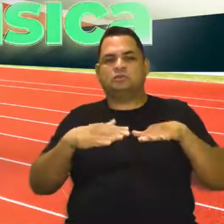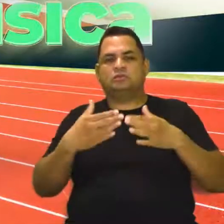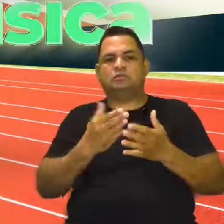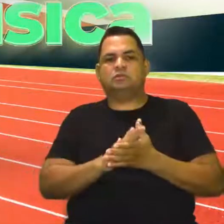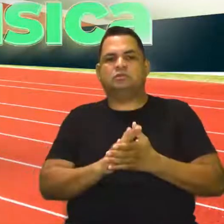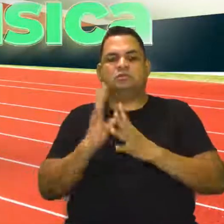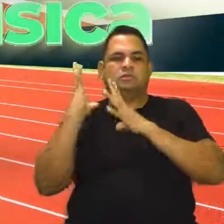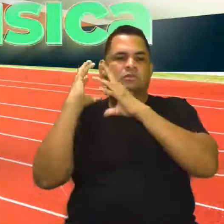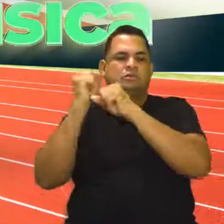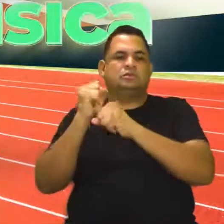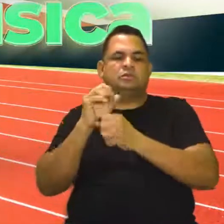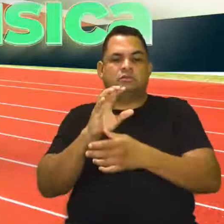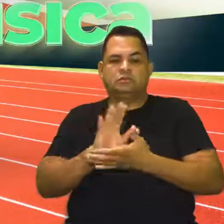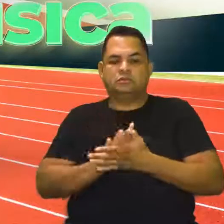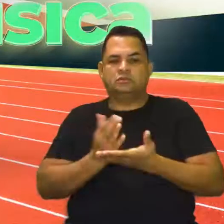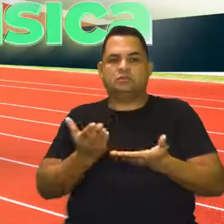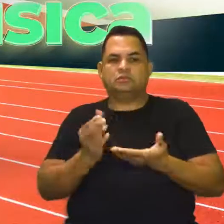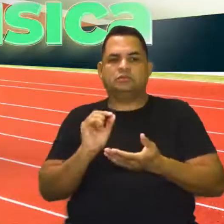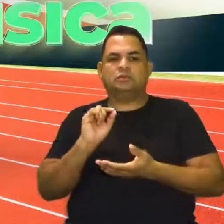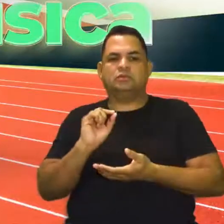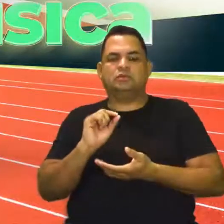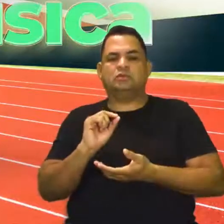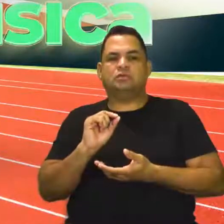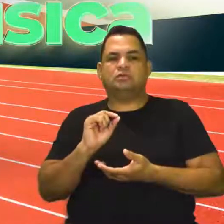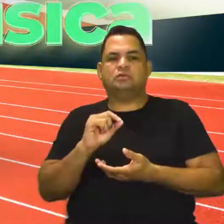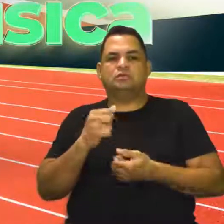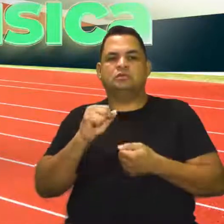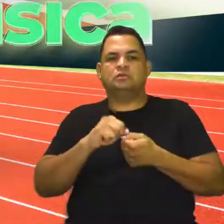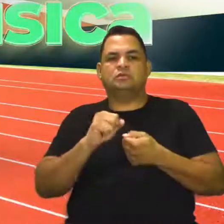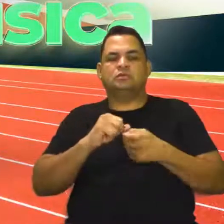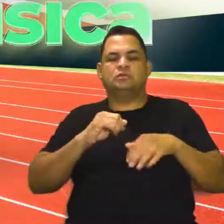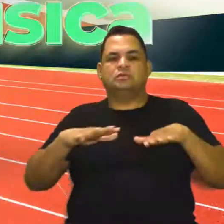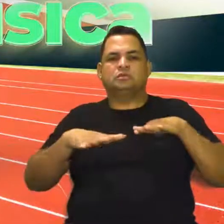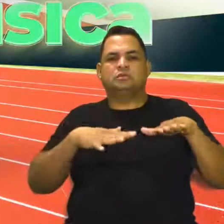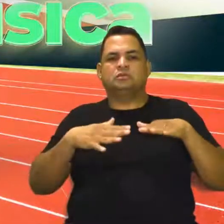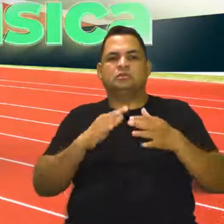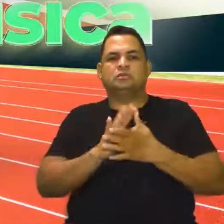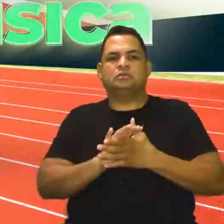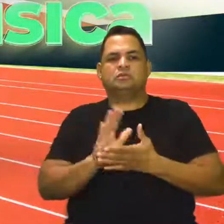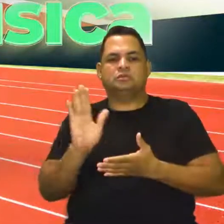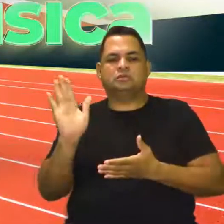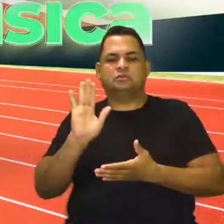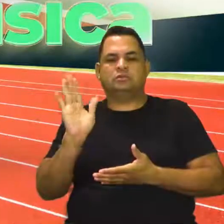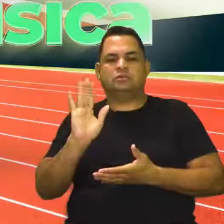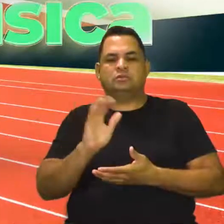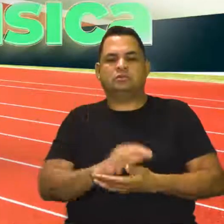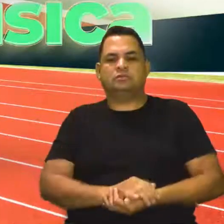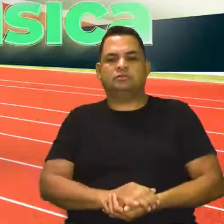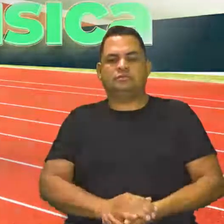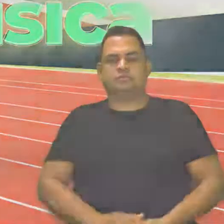um tempinho aí que a gente vai mencionar o que vocês vão fazer no mexa-se. Então até lá. Tchau!